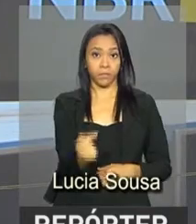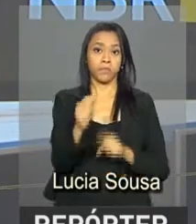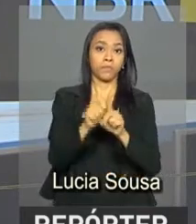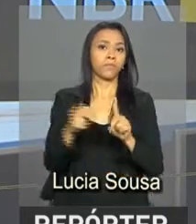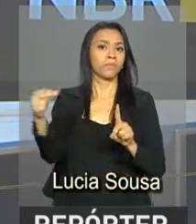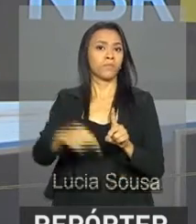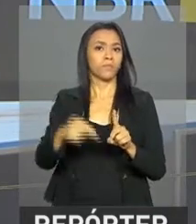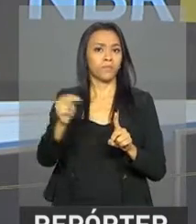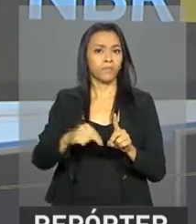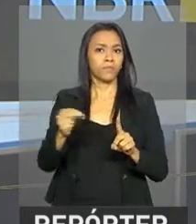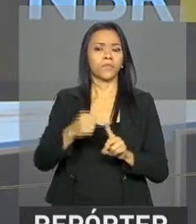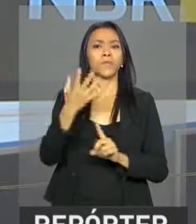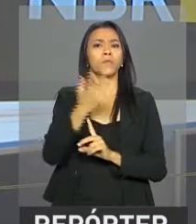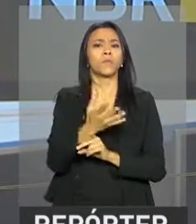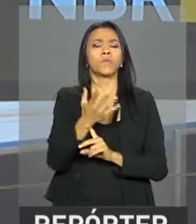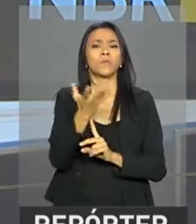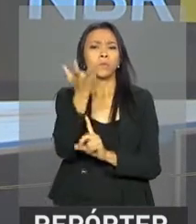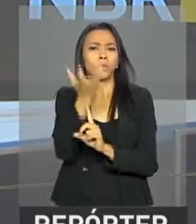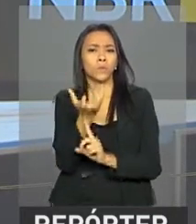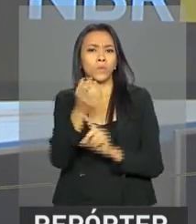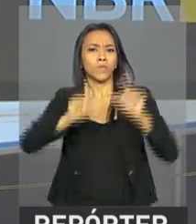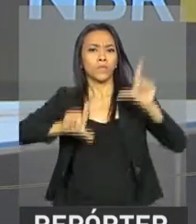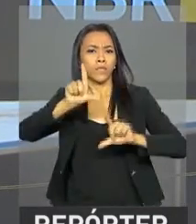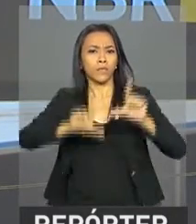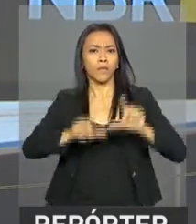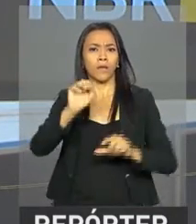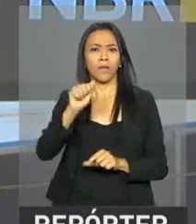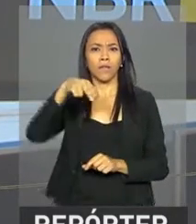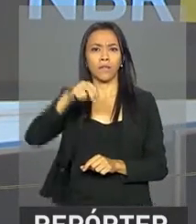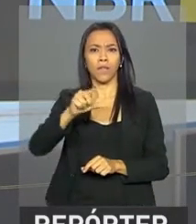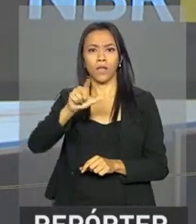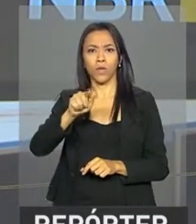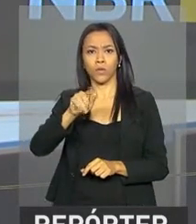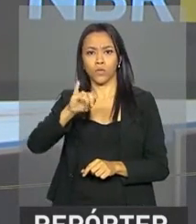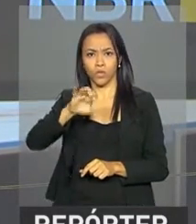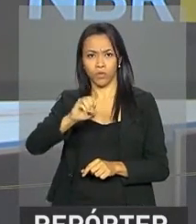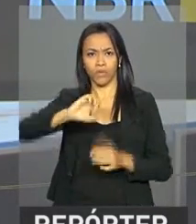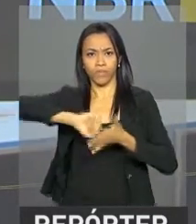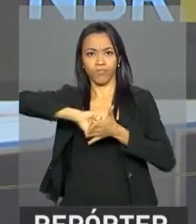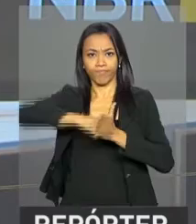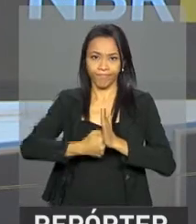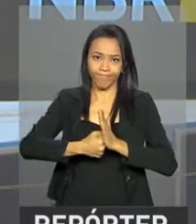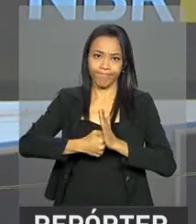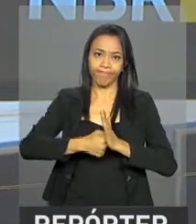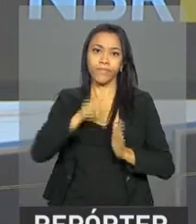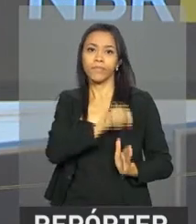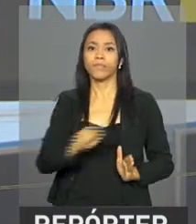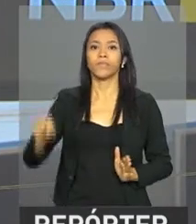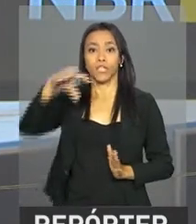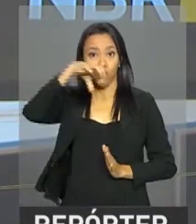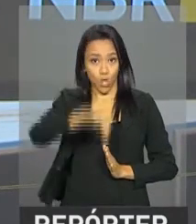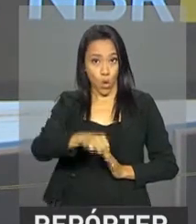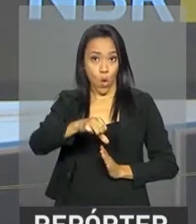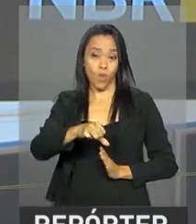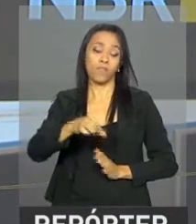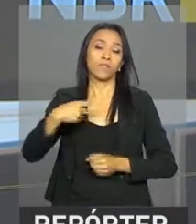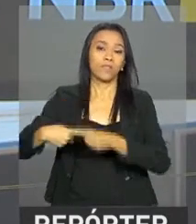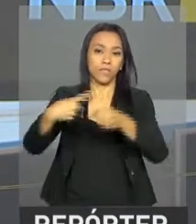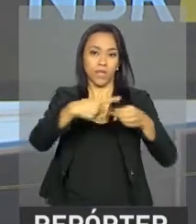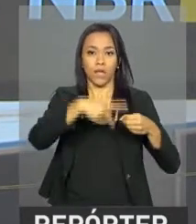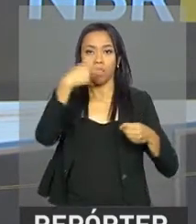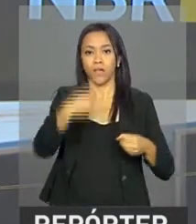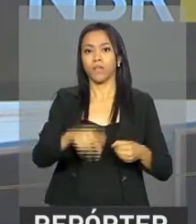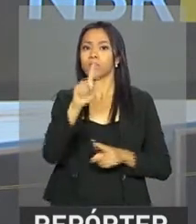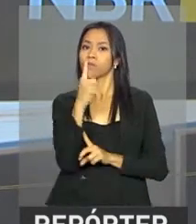o sinal analógico de TV vai ser desligado no Distrito Federal e em 9 cidades do entorno em